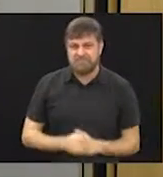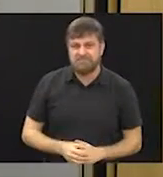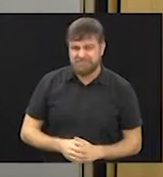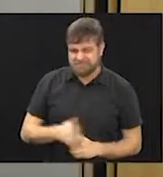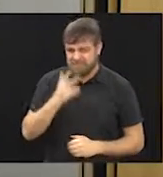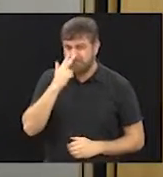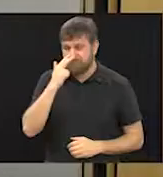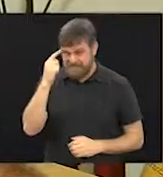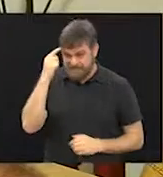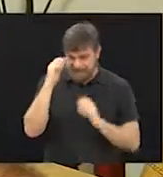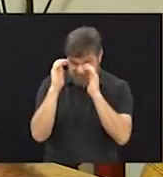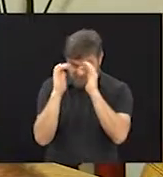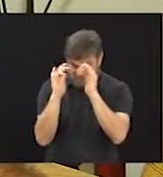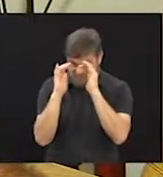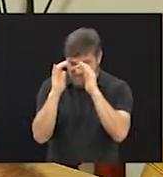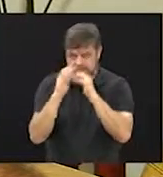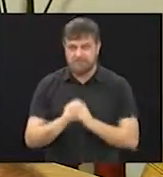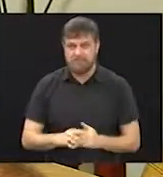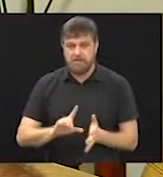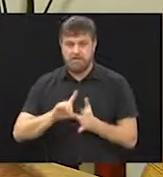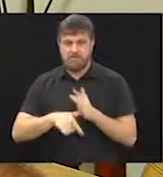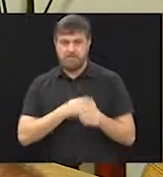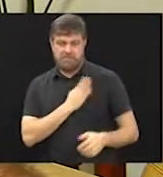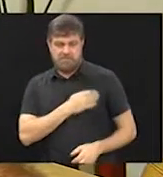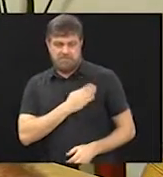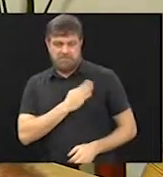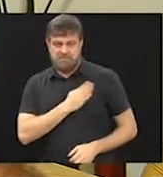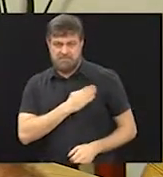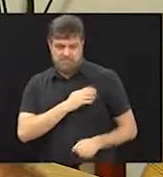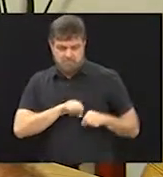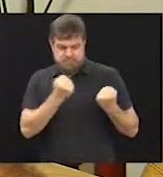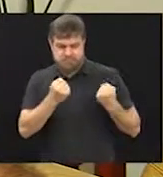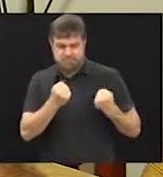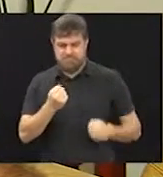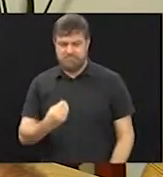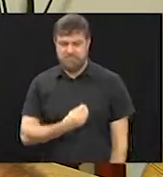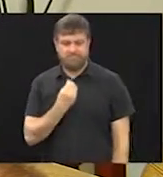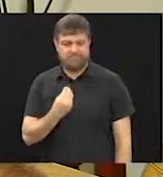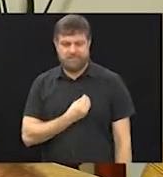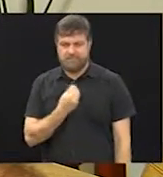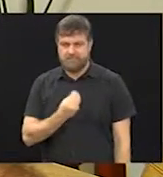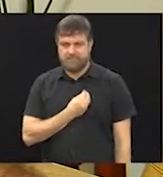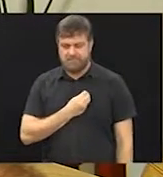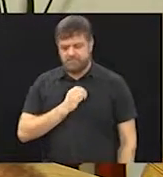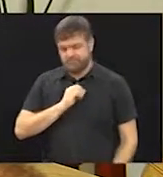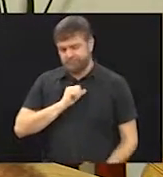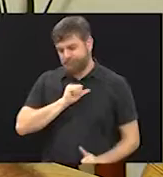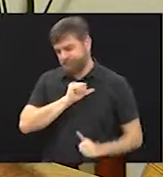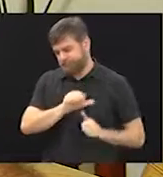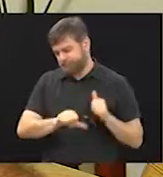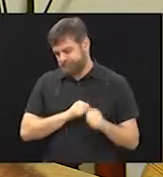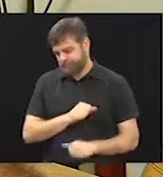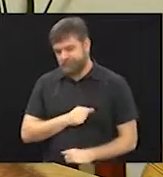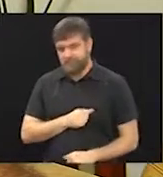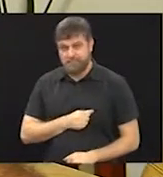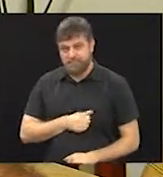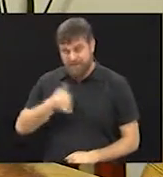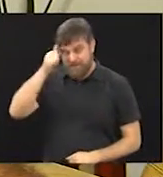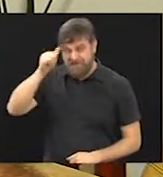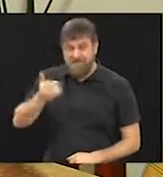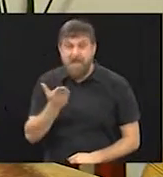acometimento cérebro-vascular. Depois que eu infartei, a minha vida mudou. Então a gente já não pode comer fritura,